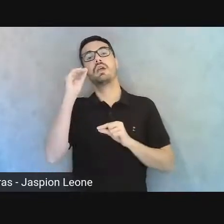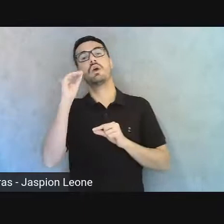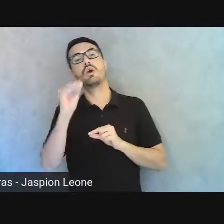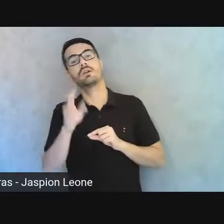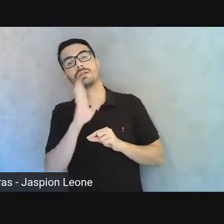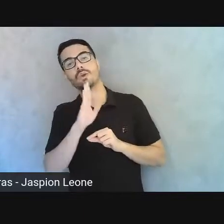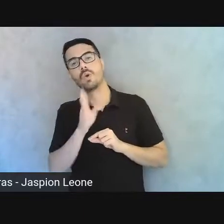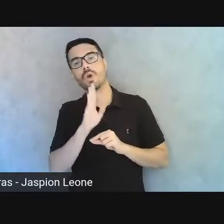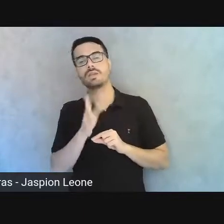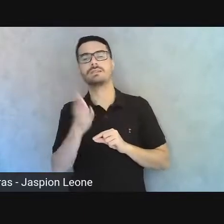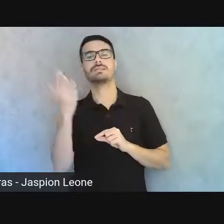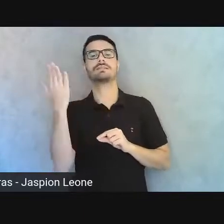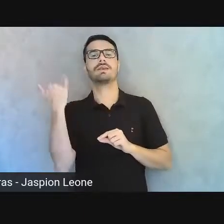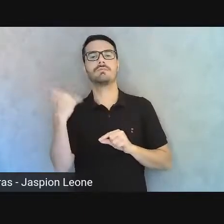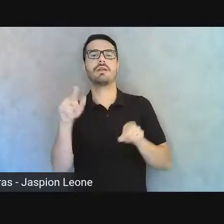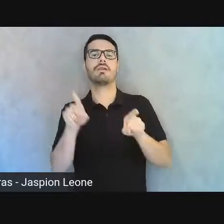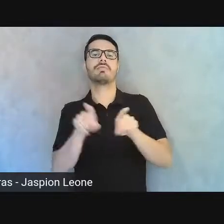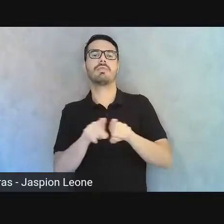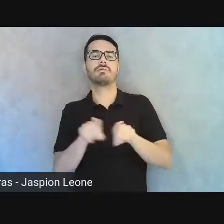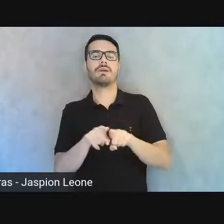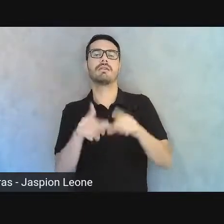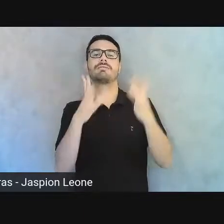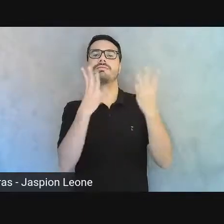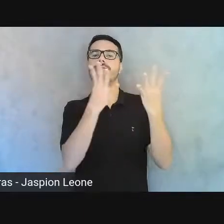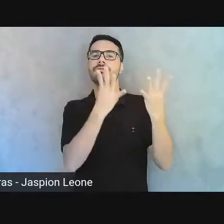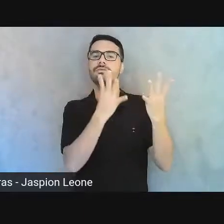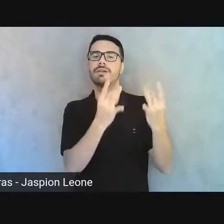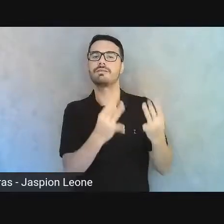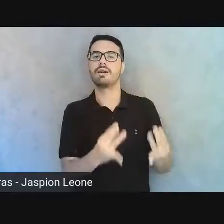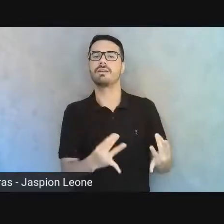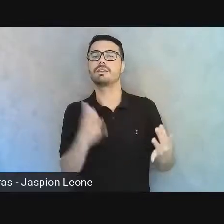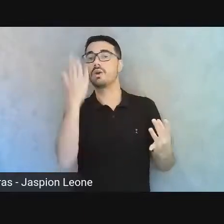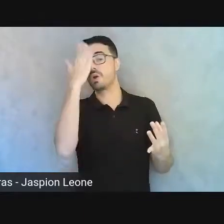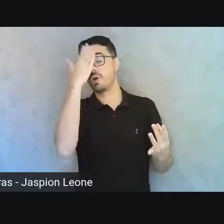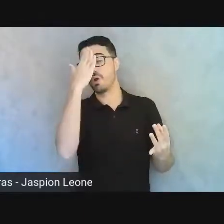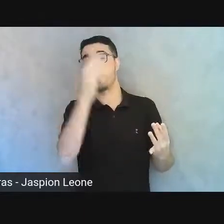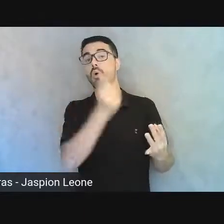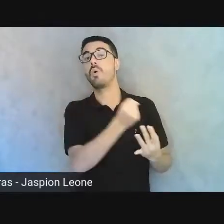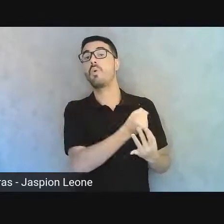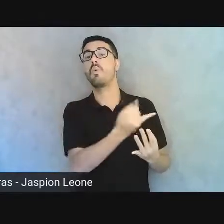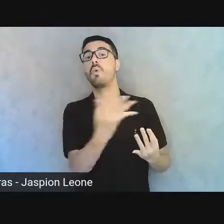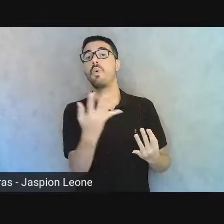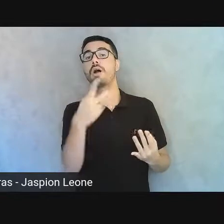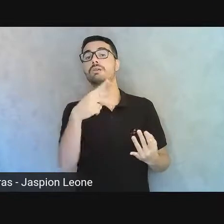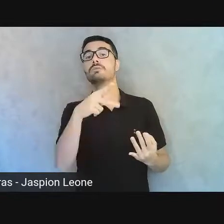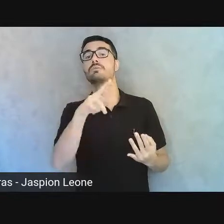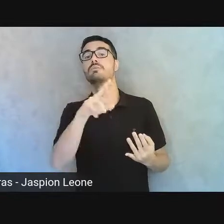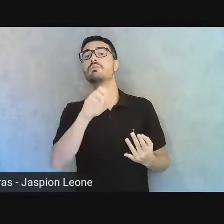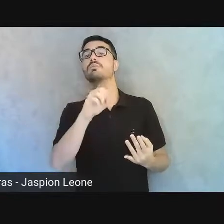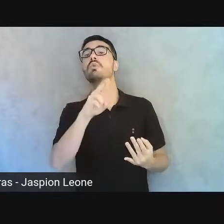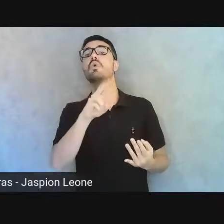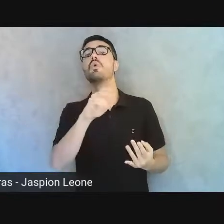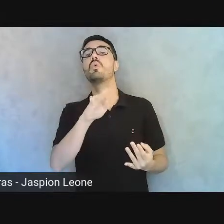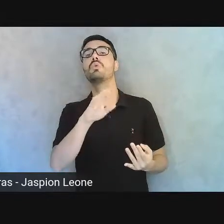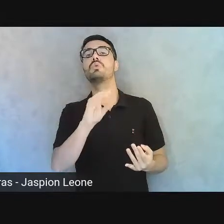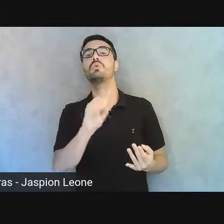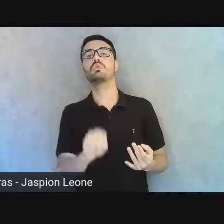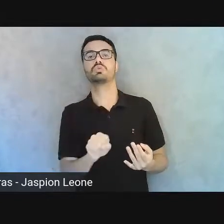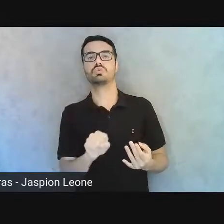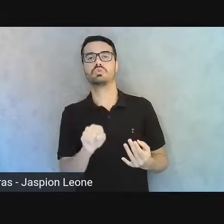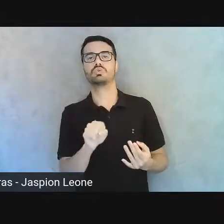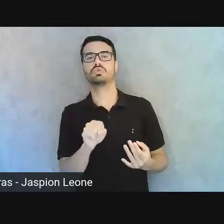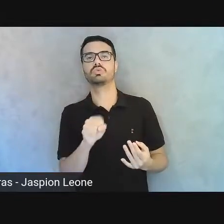em maiores detalhes quais são esses produtos decorrentes do orçamento de guerra, né?